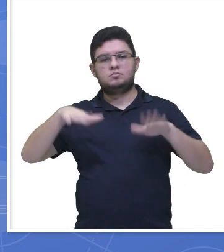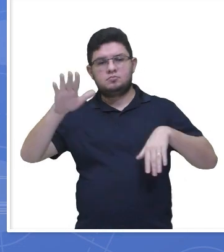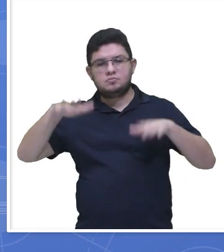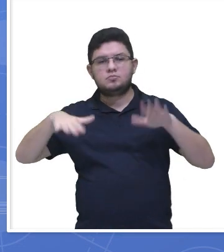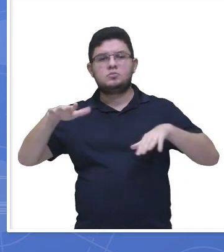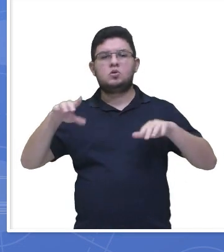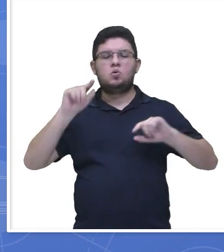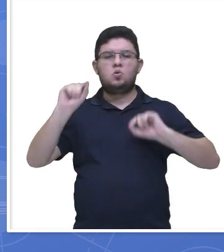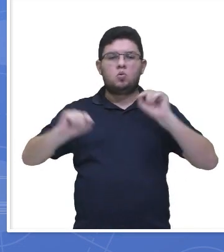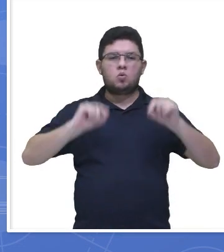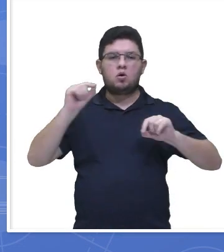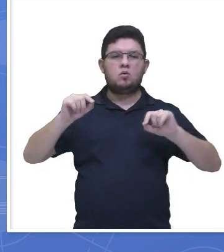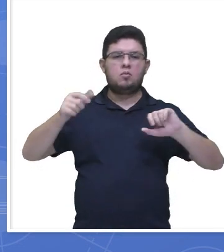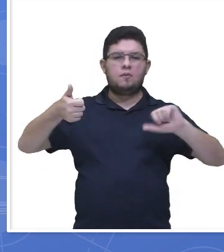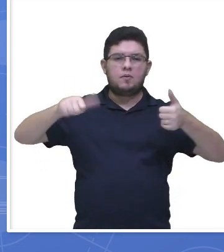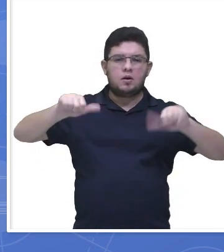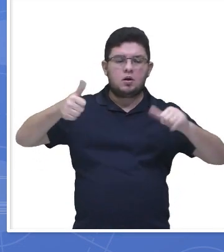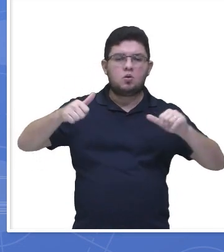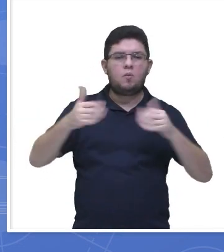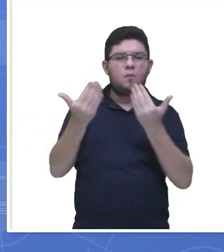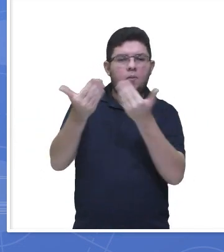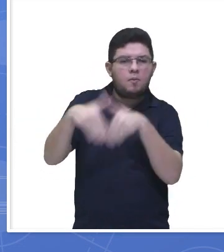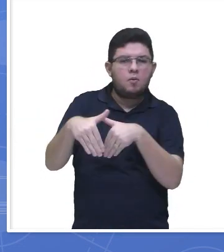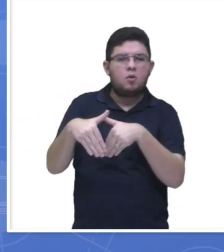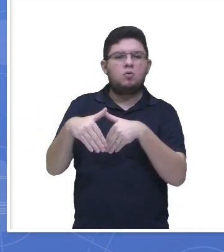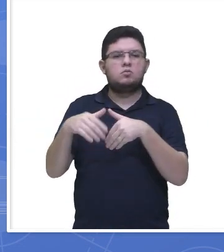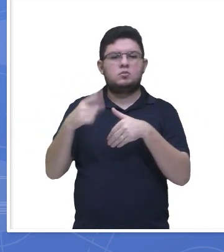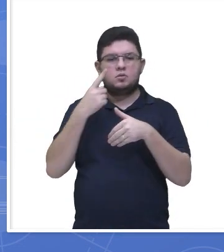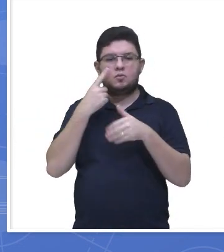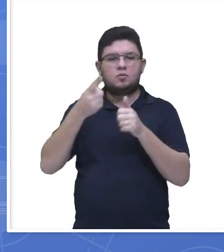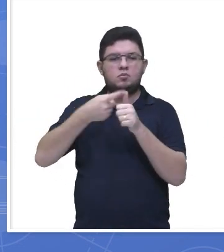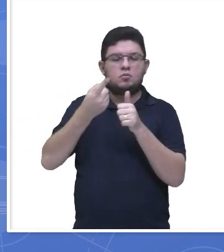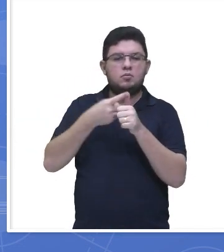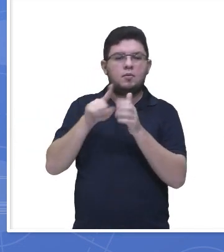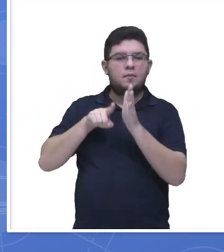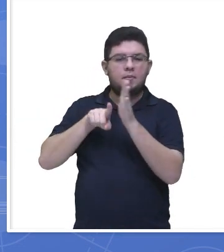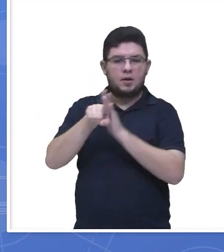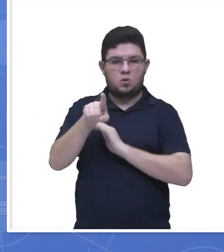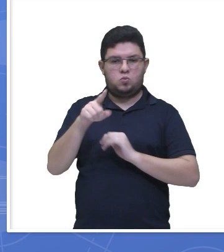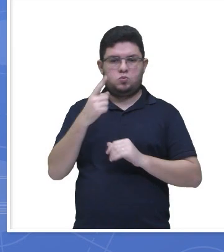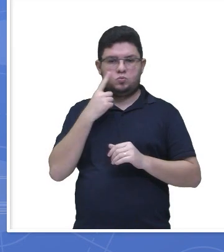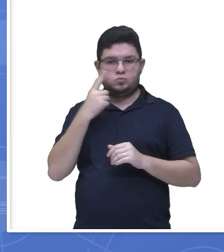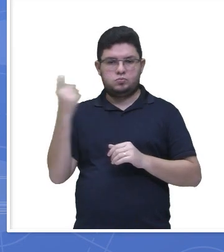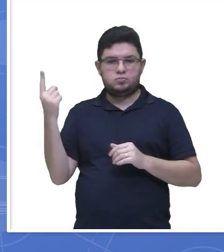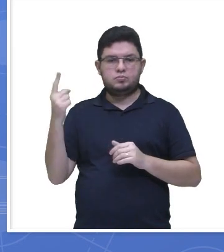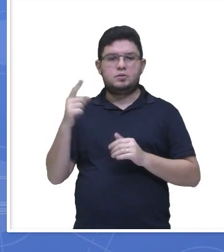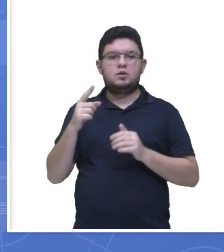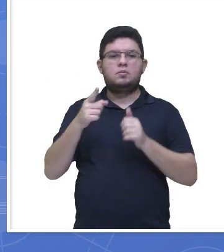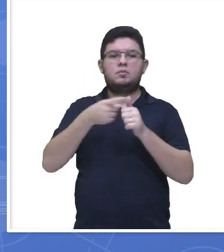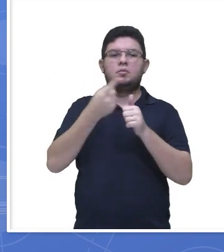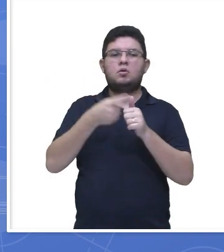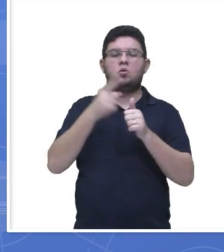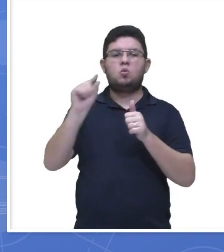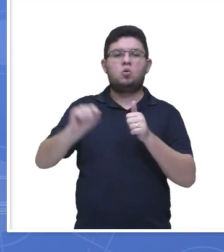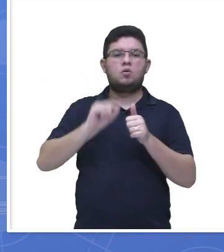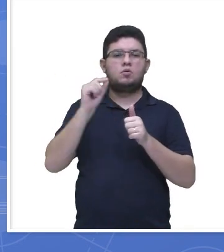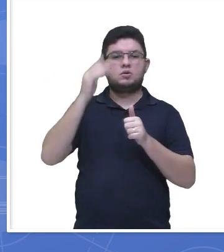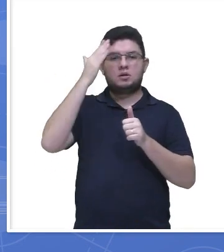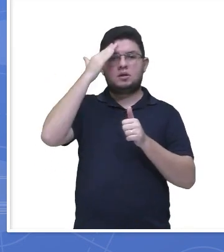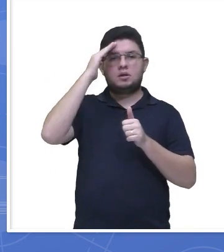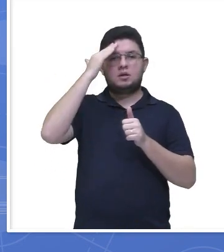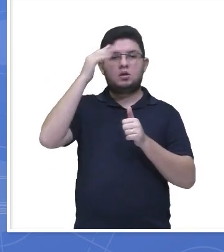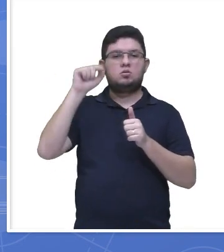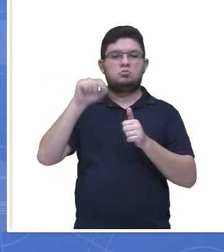primeiro para a pergunta. É uma dica importante, tá? Porque a partir do momento que vocês compreenderem do que se trata essa